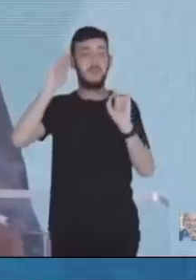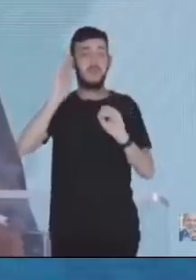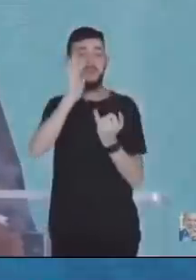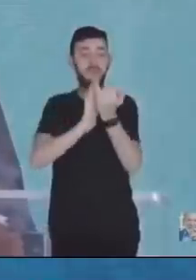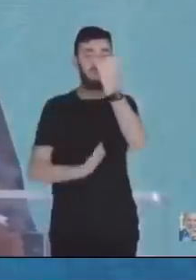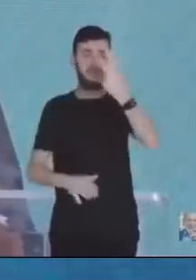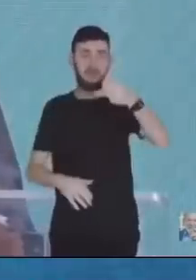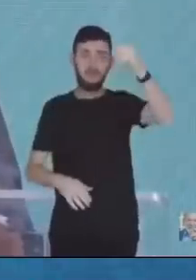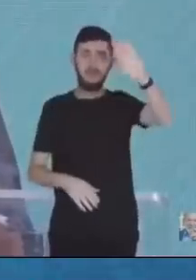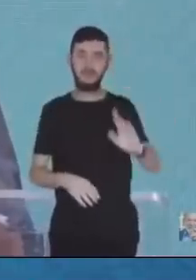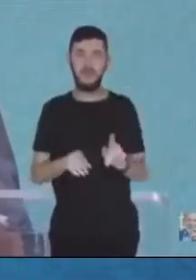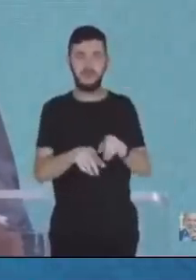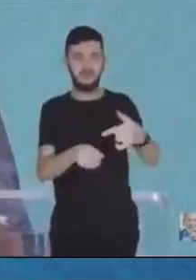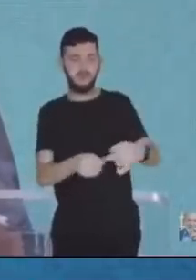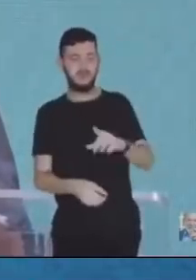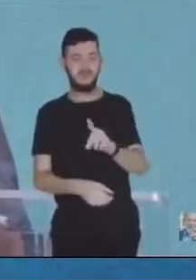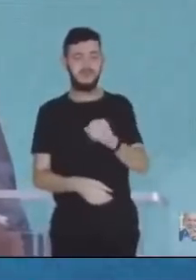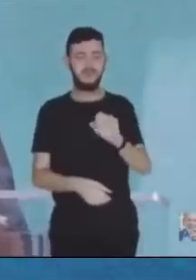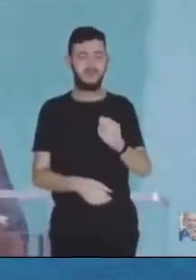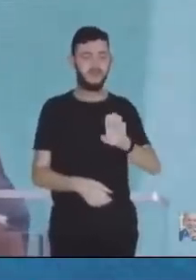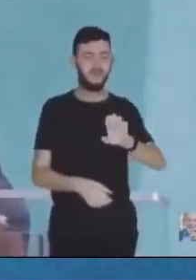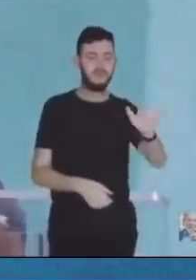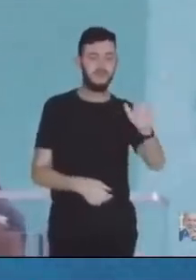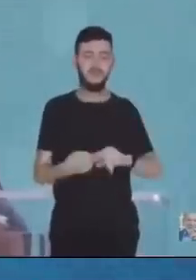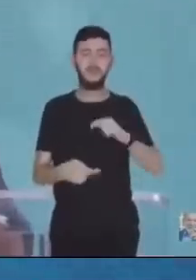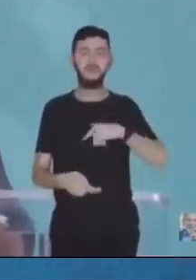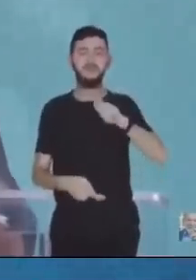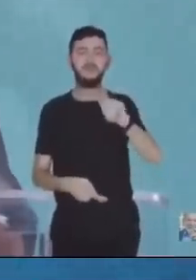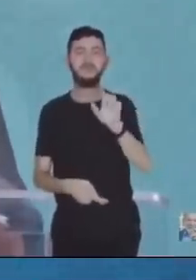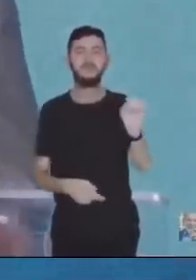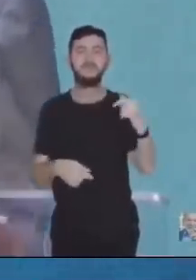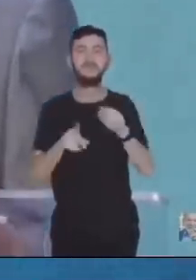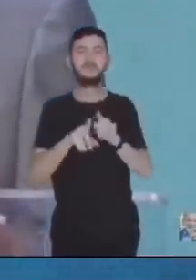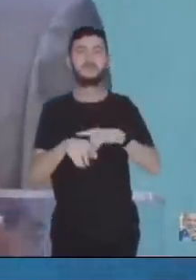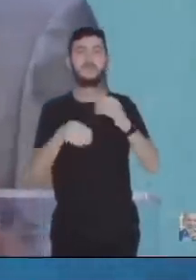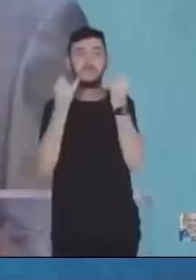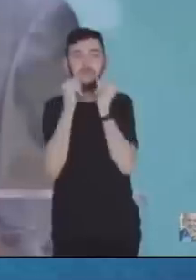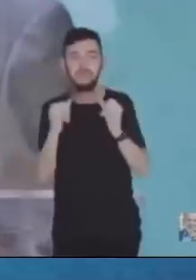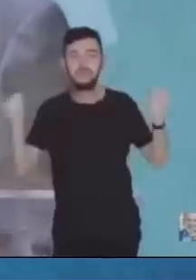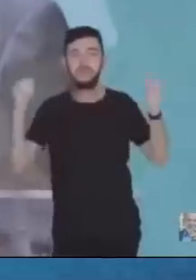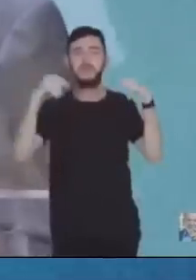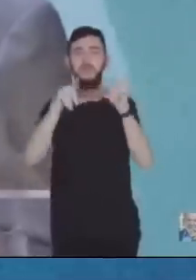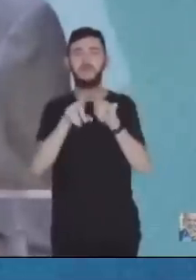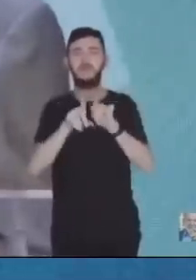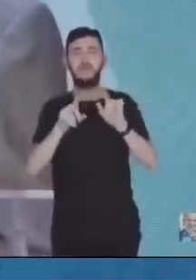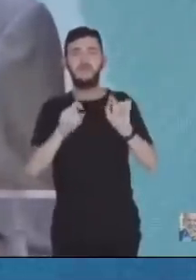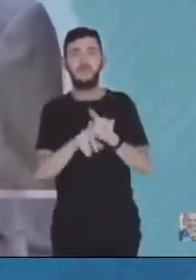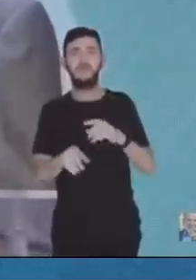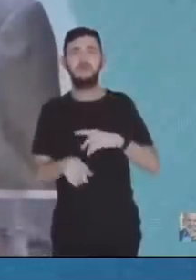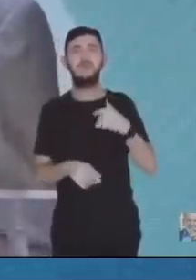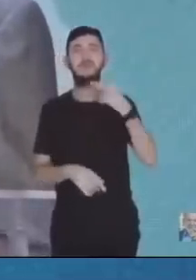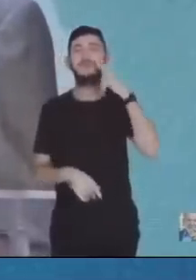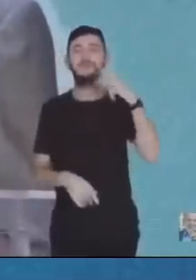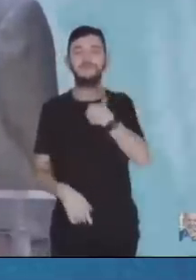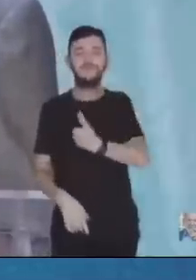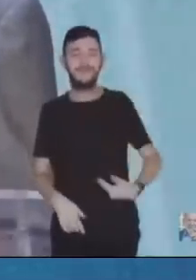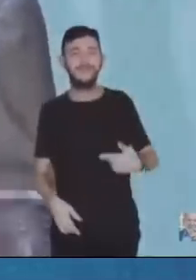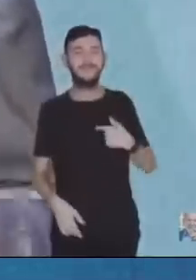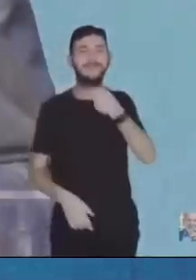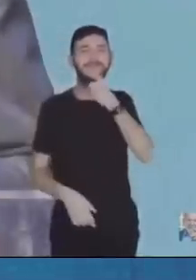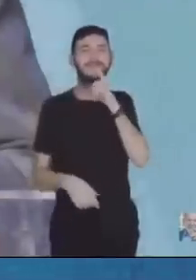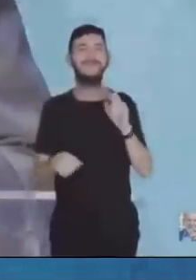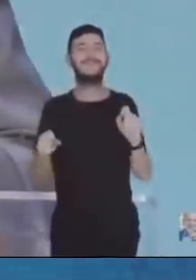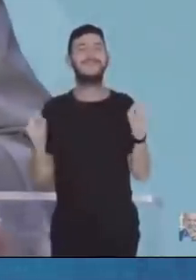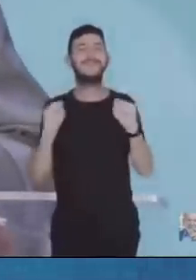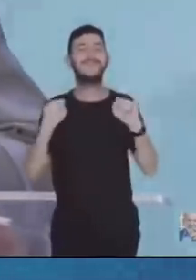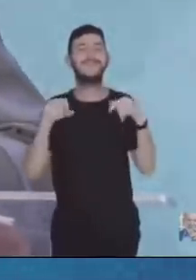o gás de cozinha, a energia elétrica e também a cervejinha gelada e o churrasco do final de semana